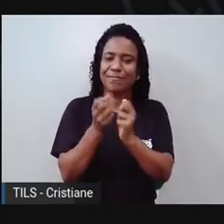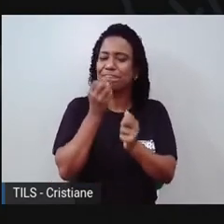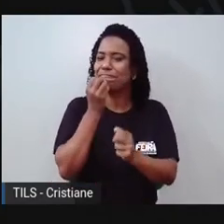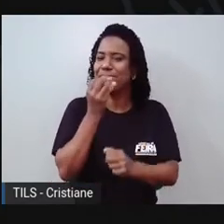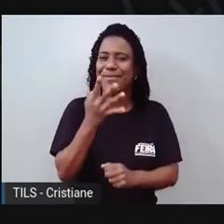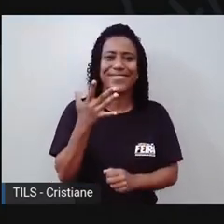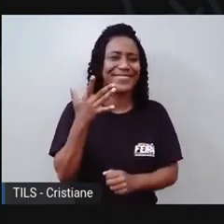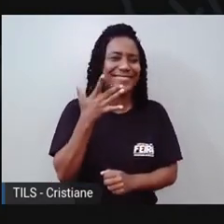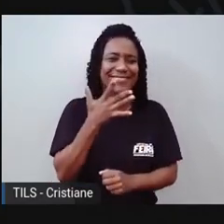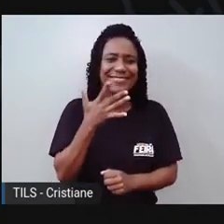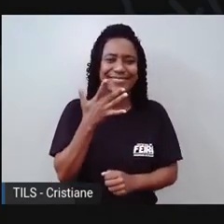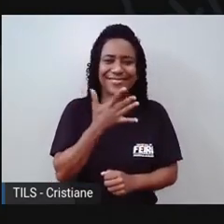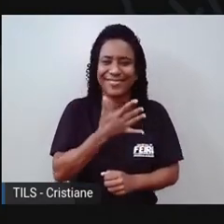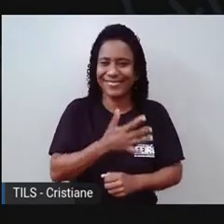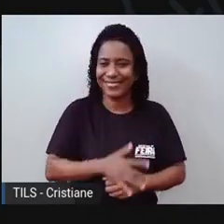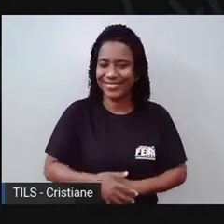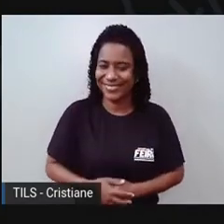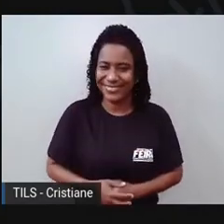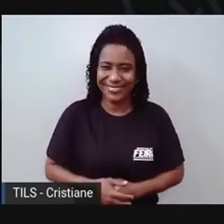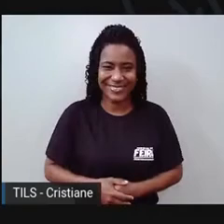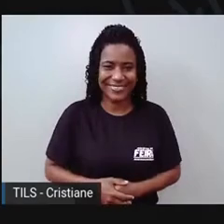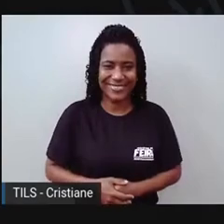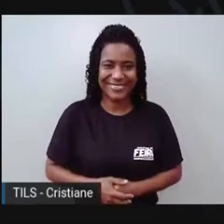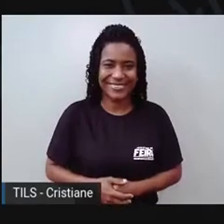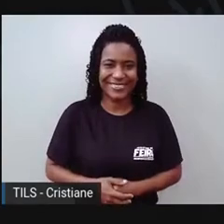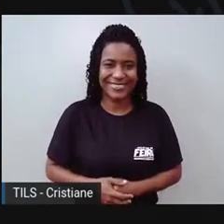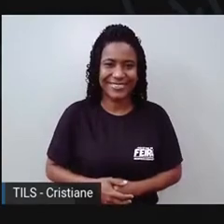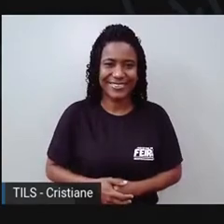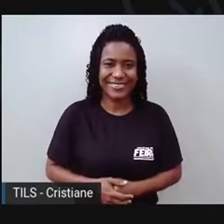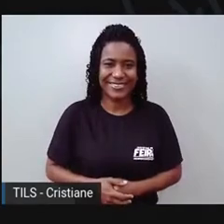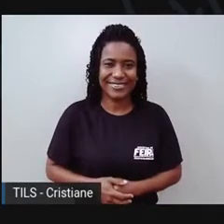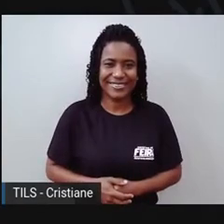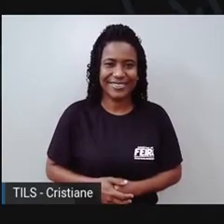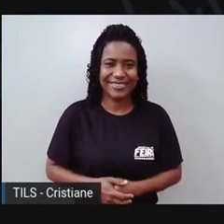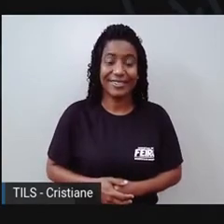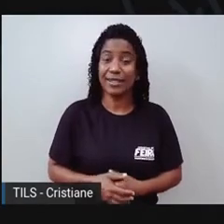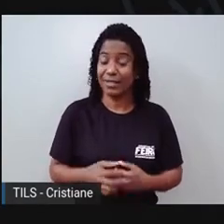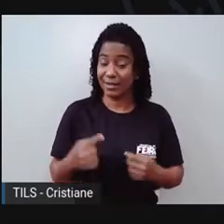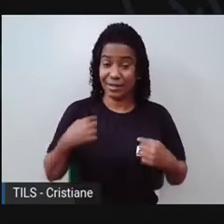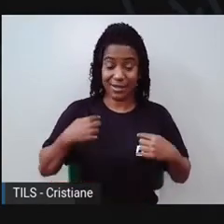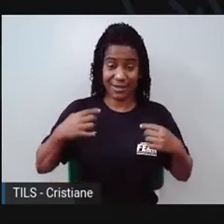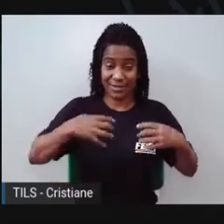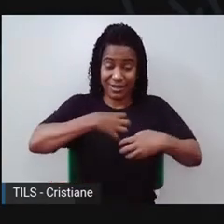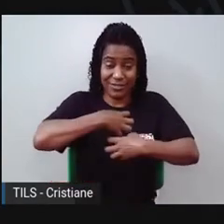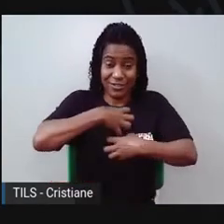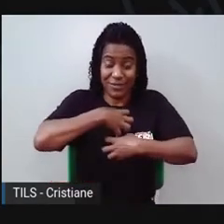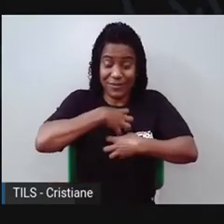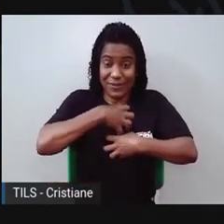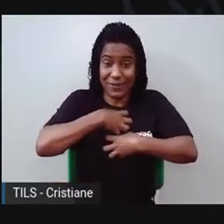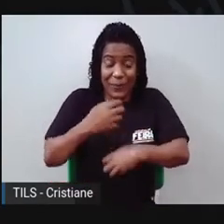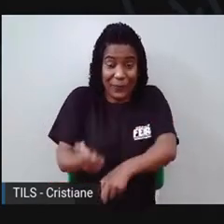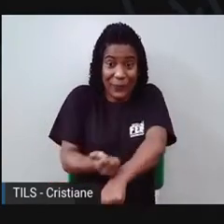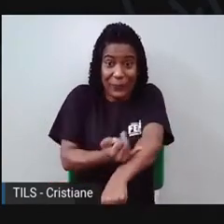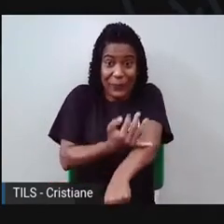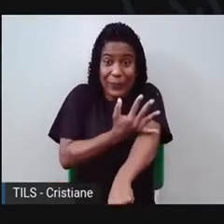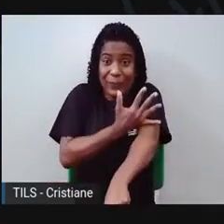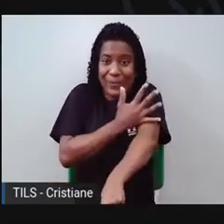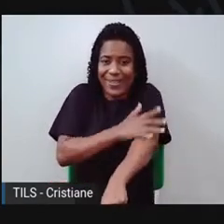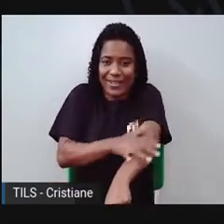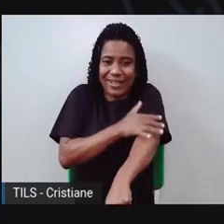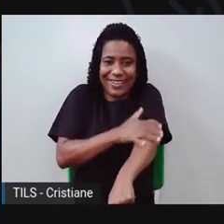bom. Aí é ficar, né, aguçando os nossos outros sentidos, né?